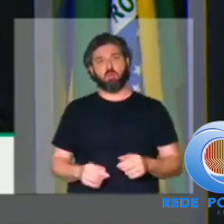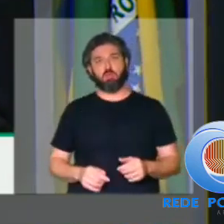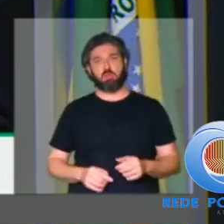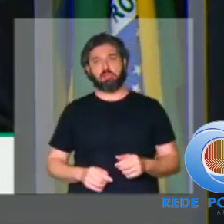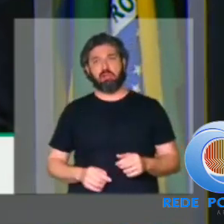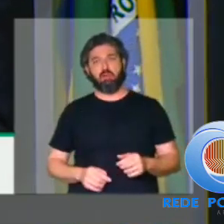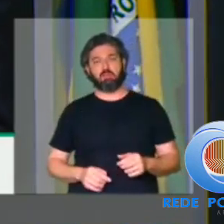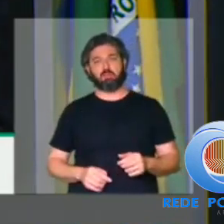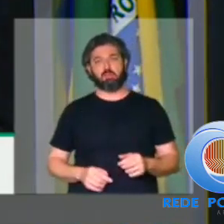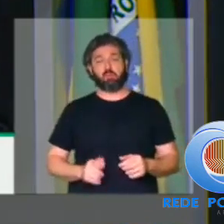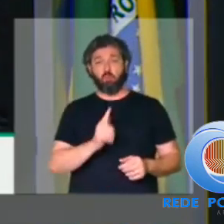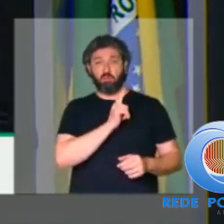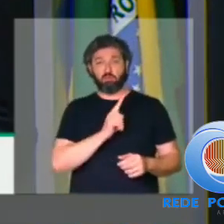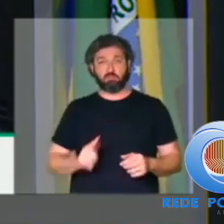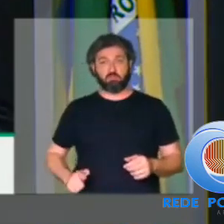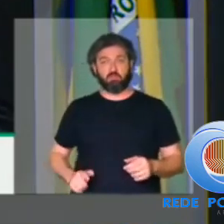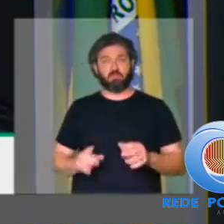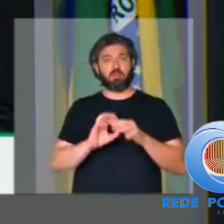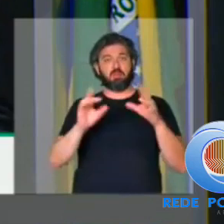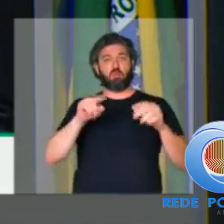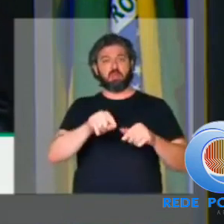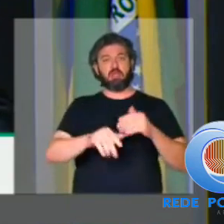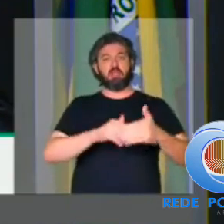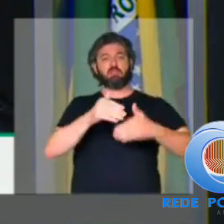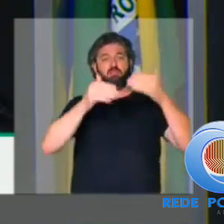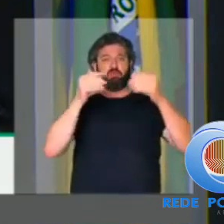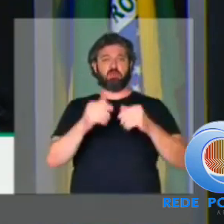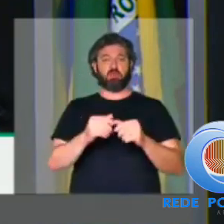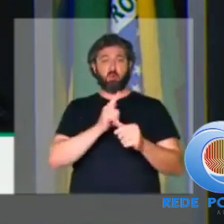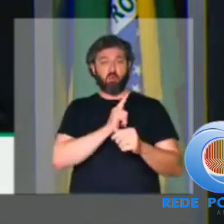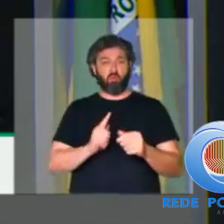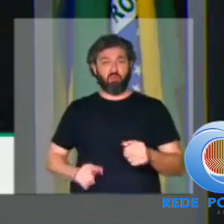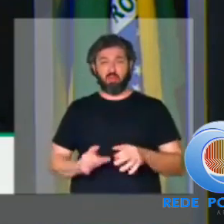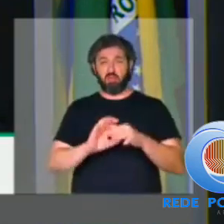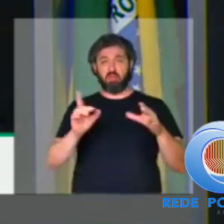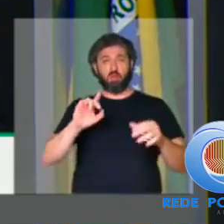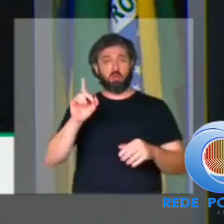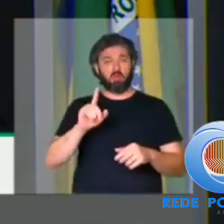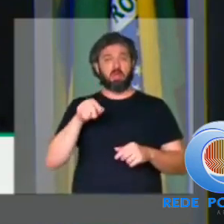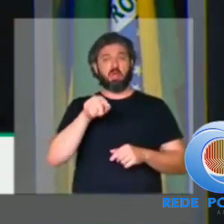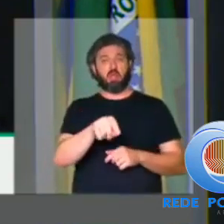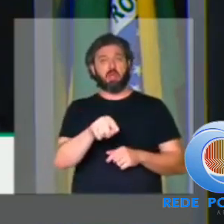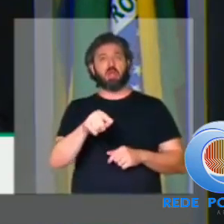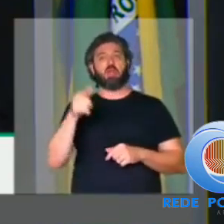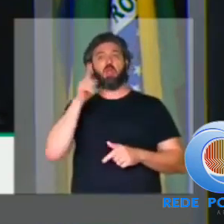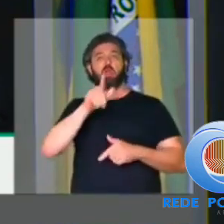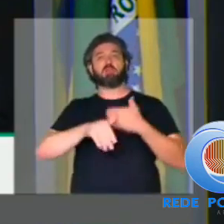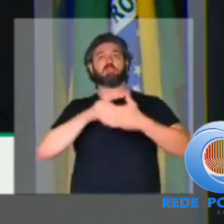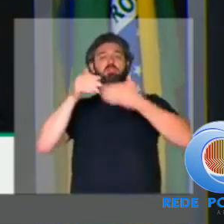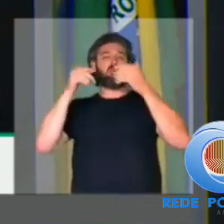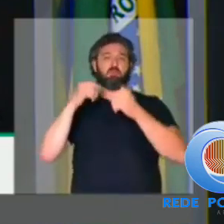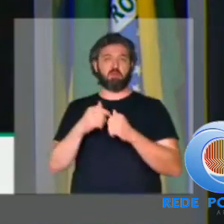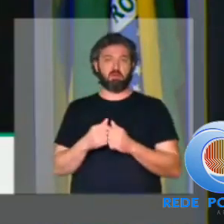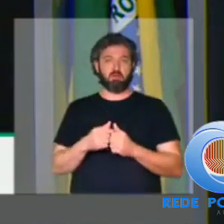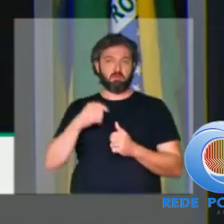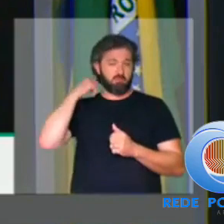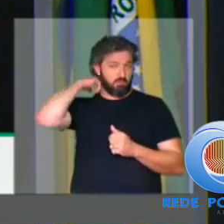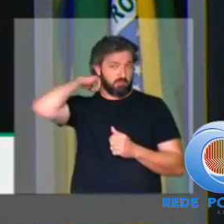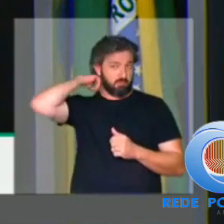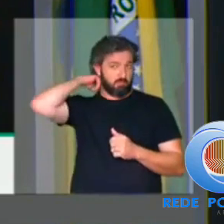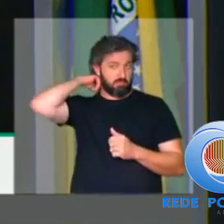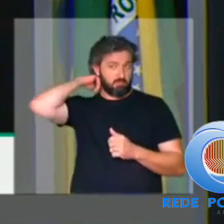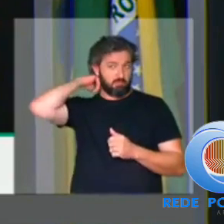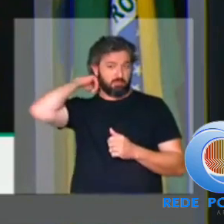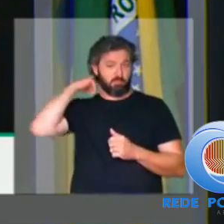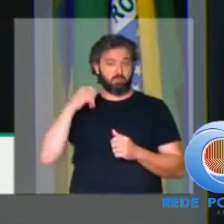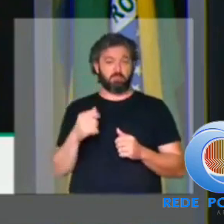o Estado que não deixa ele crescer, é o Estado que não deixa ele se desenvolver.